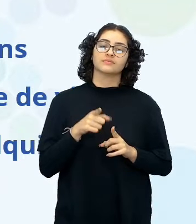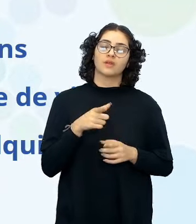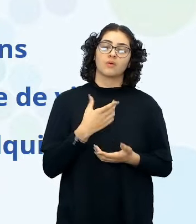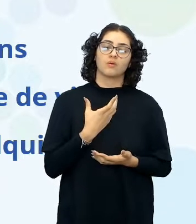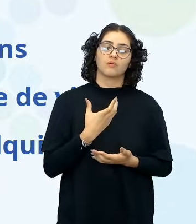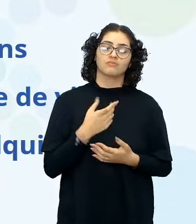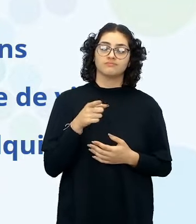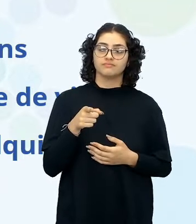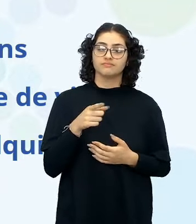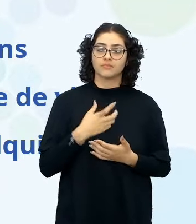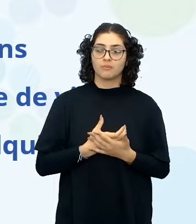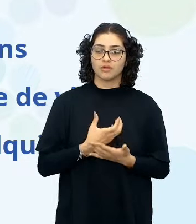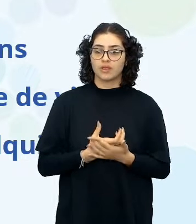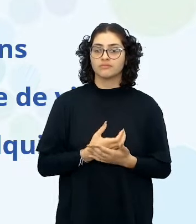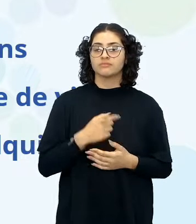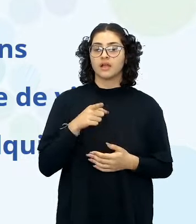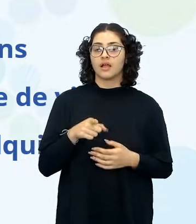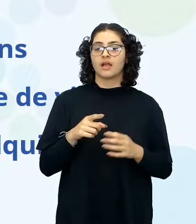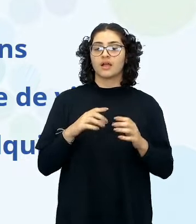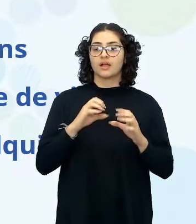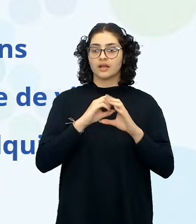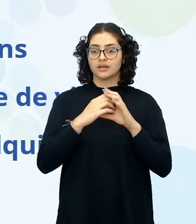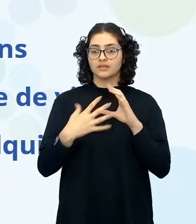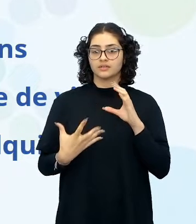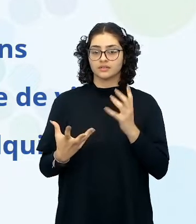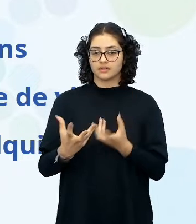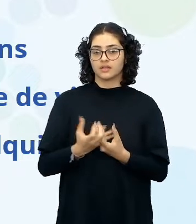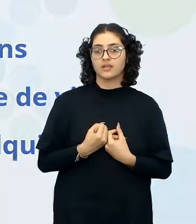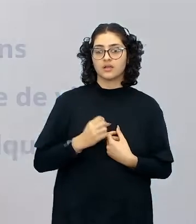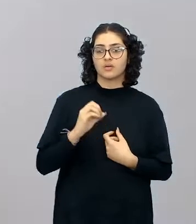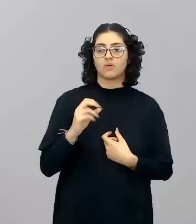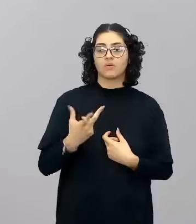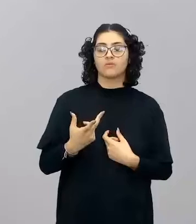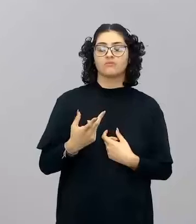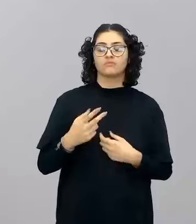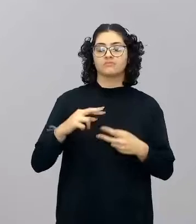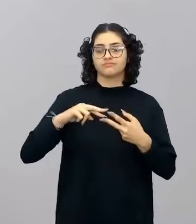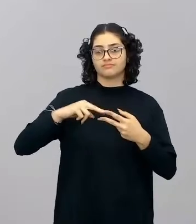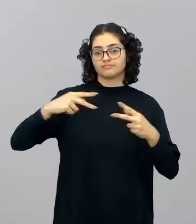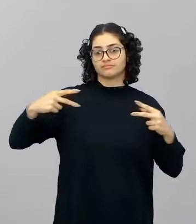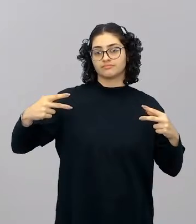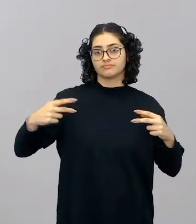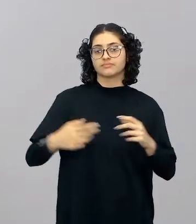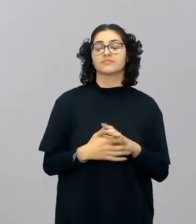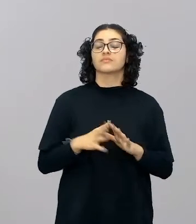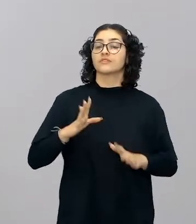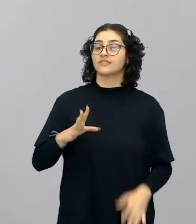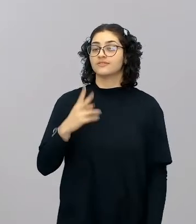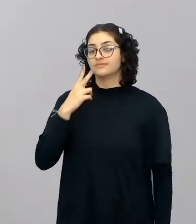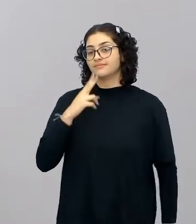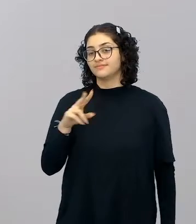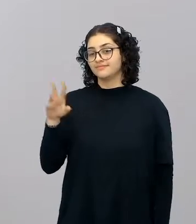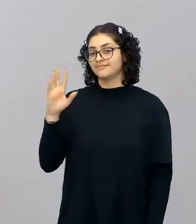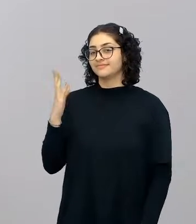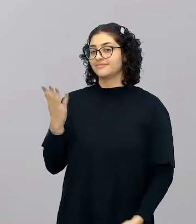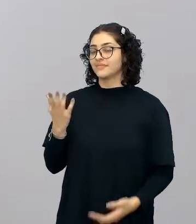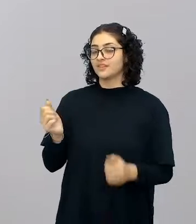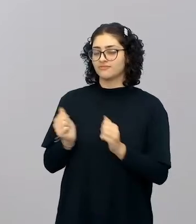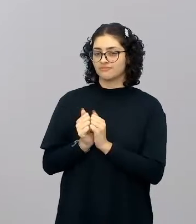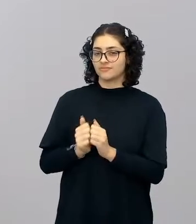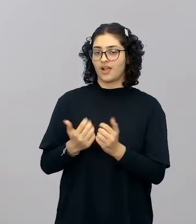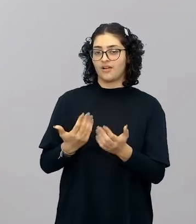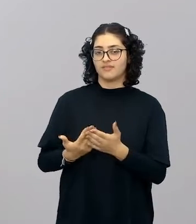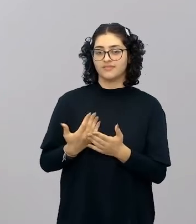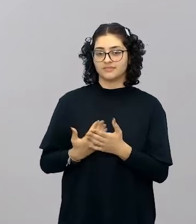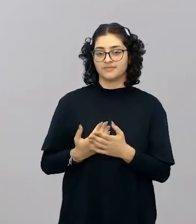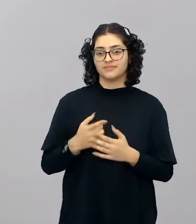adquiridas ou hereditárias, aí sim, agora saiu. E aí, gente, olha só, Quem está me acompanhando na nossa aula de